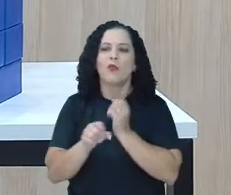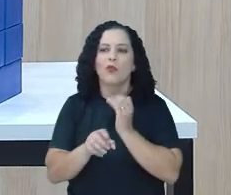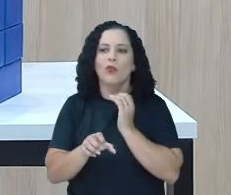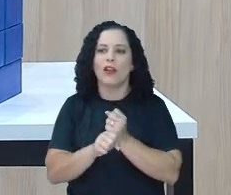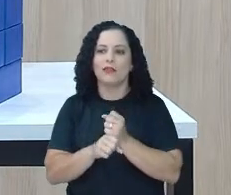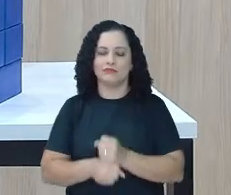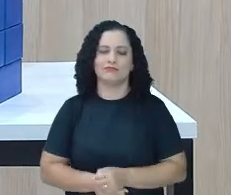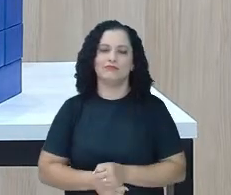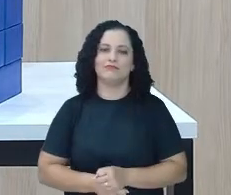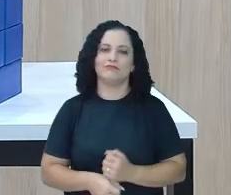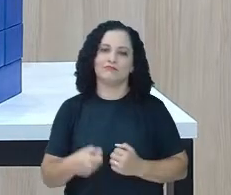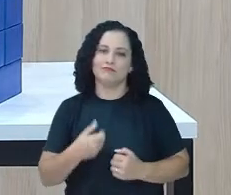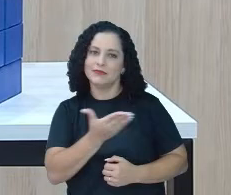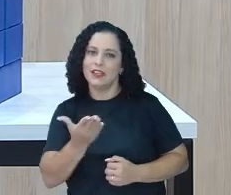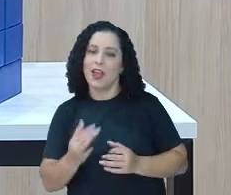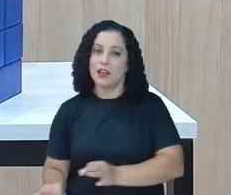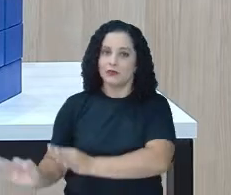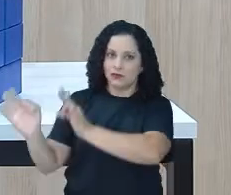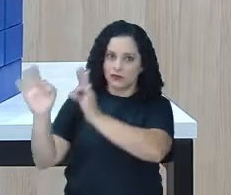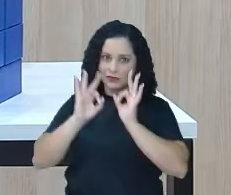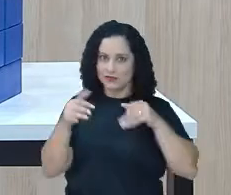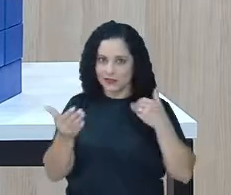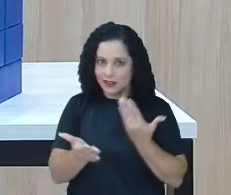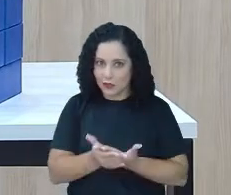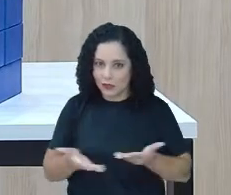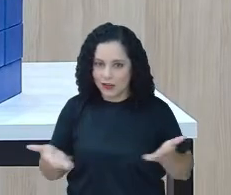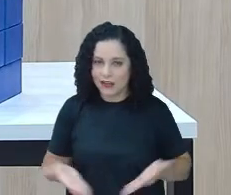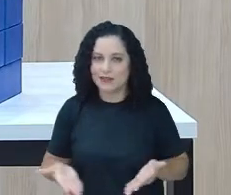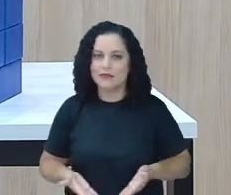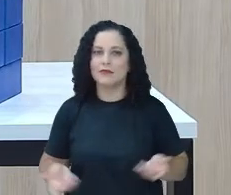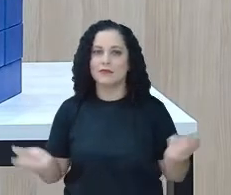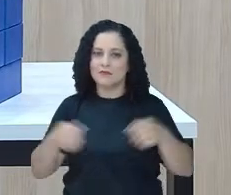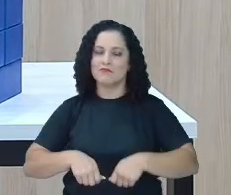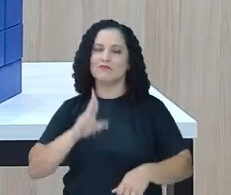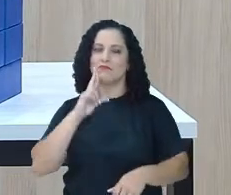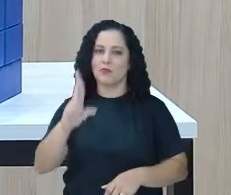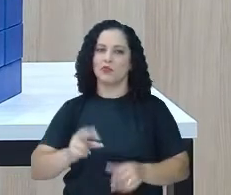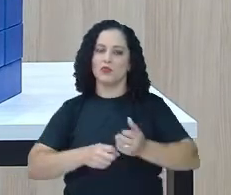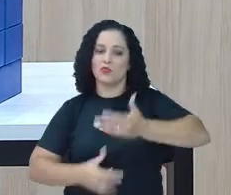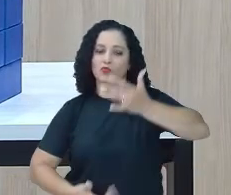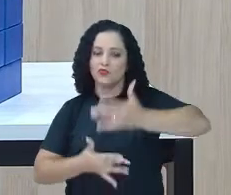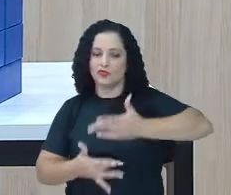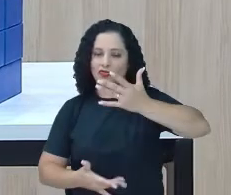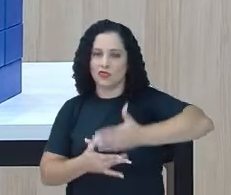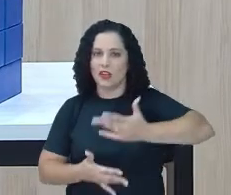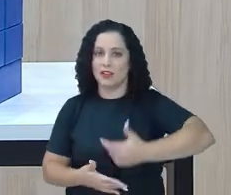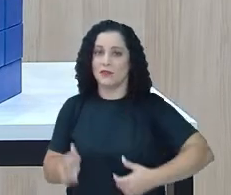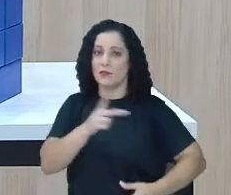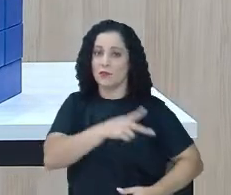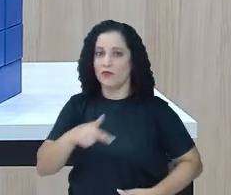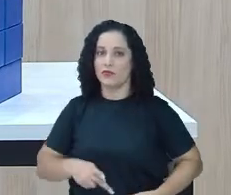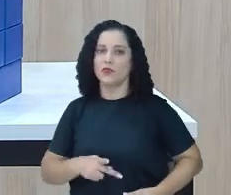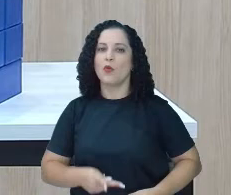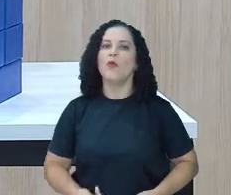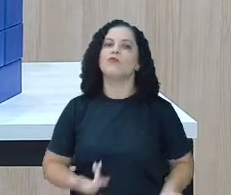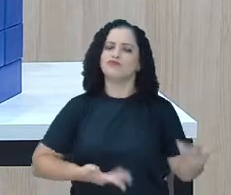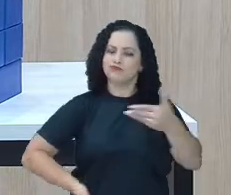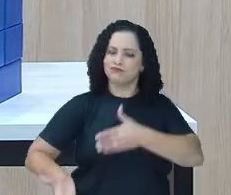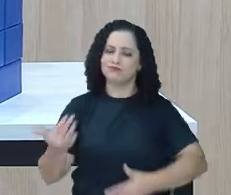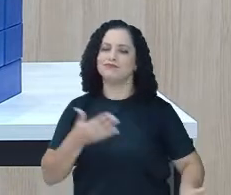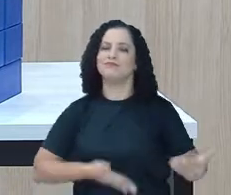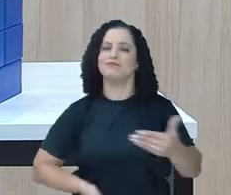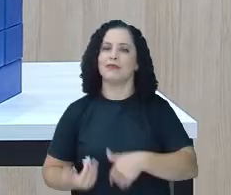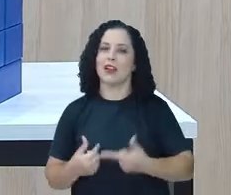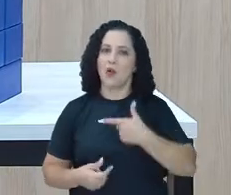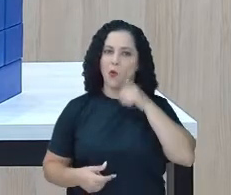você estiver aí assistindo a aula nesse momento e quiser colocar a resposta no chat, coloca aí para Pedro comentar com a gente, mas ontem já houveram